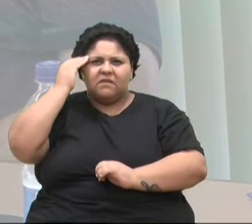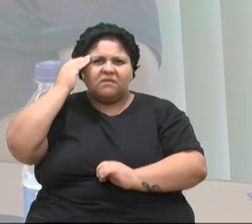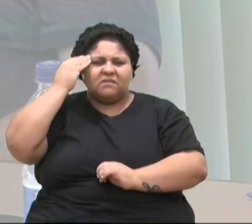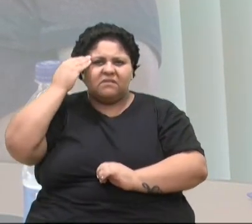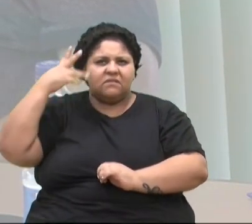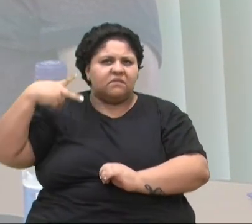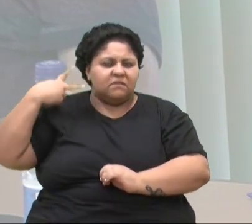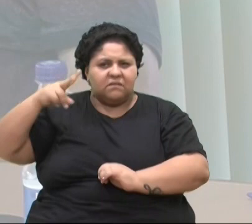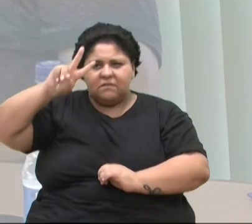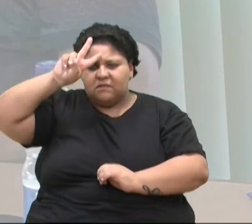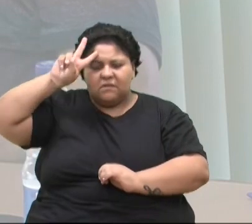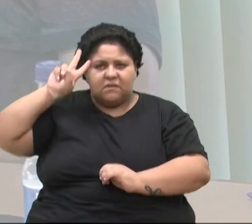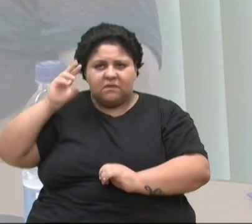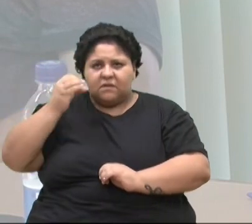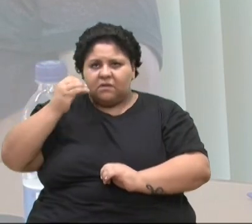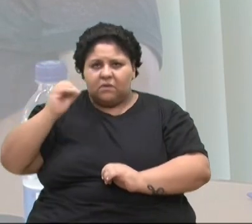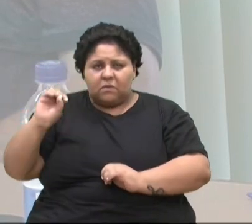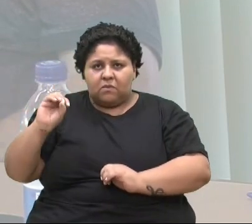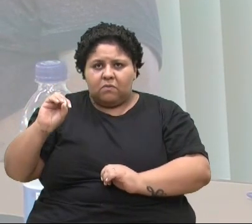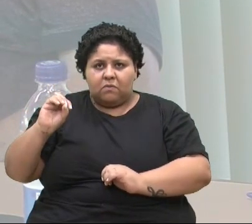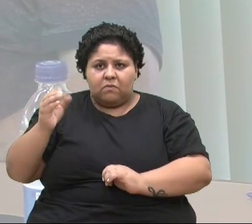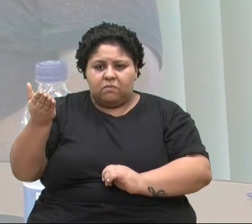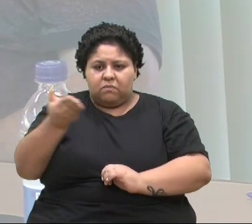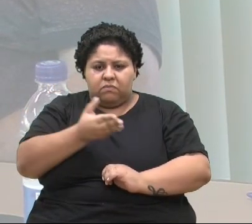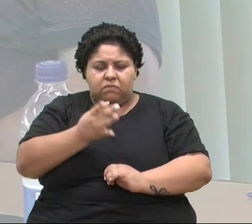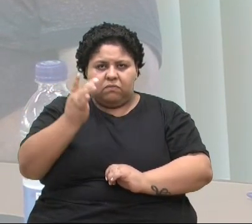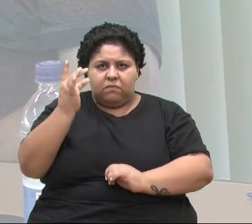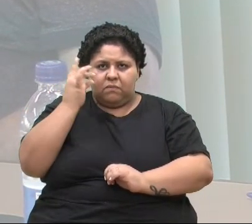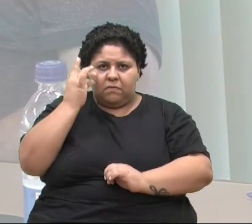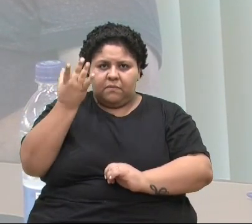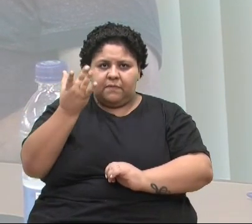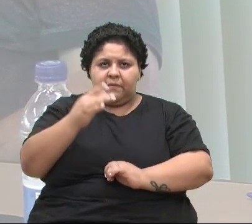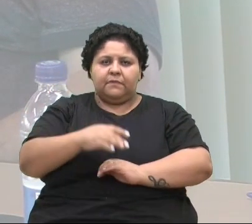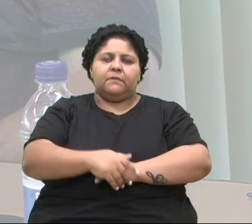gostaria, ou alguém dos presentes.